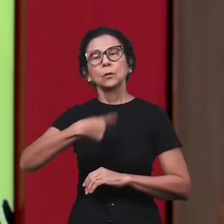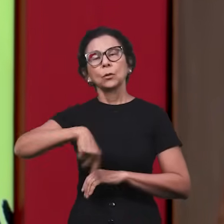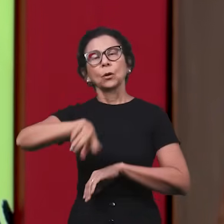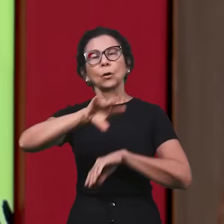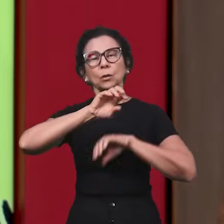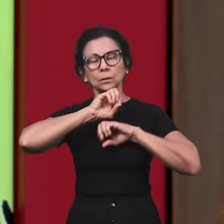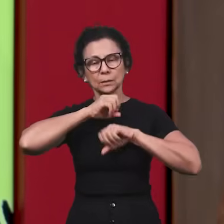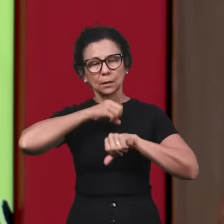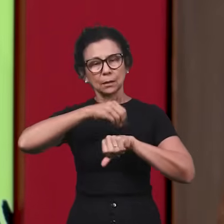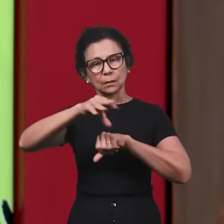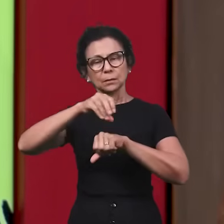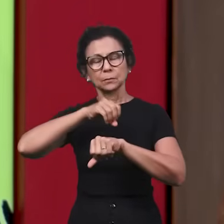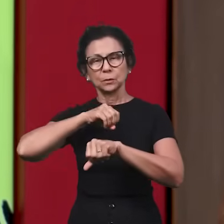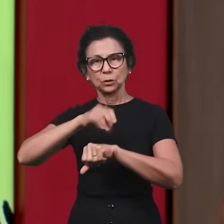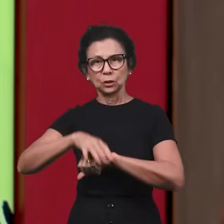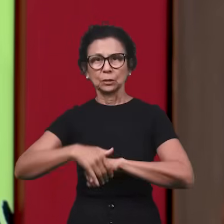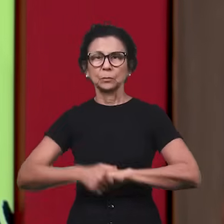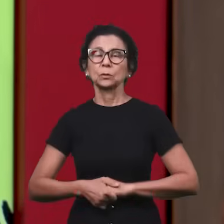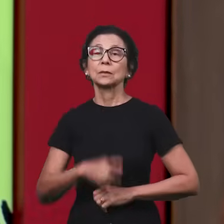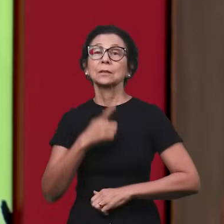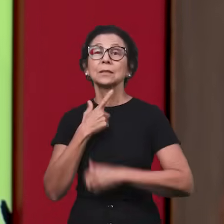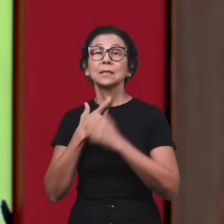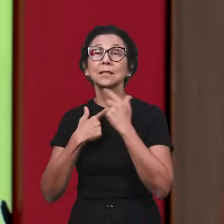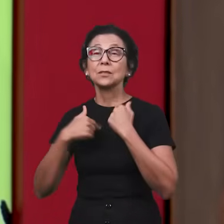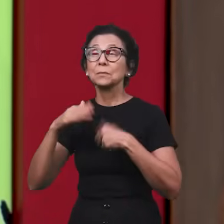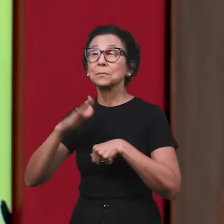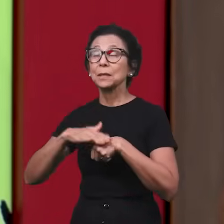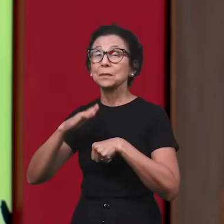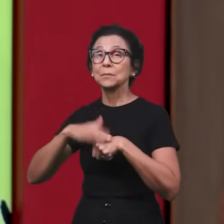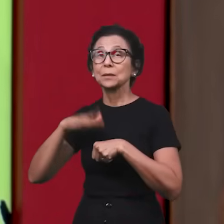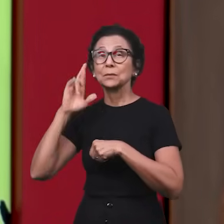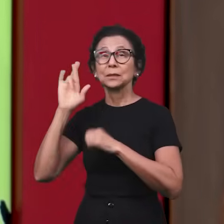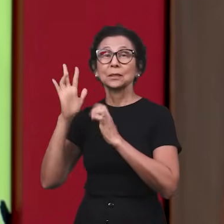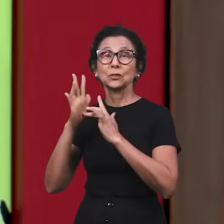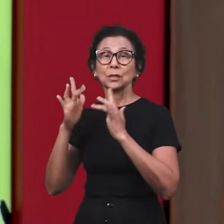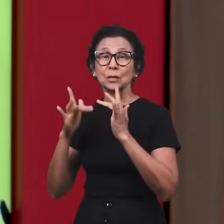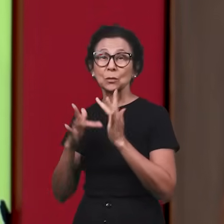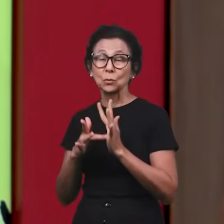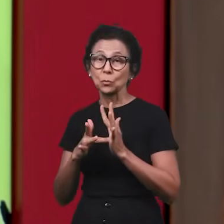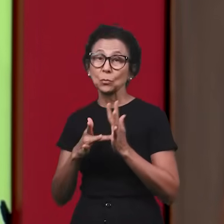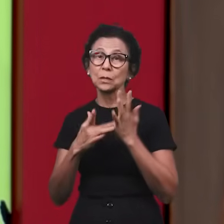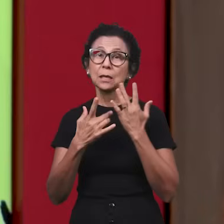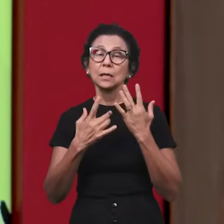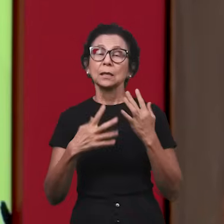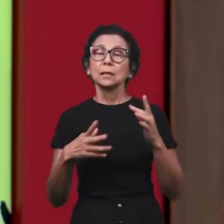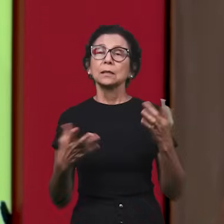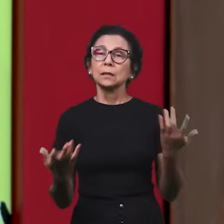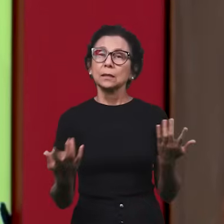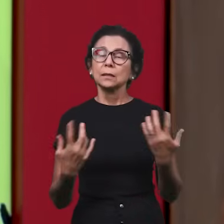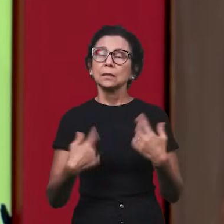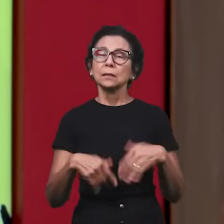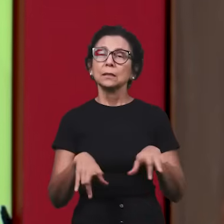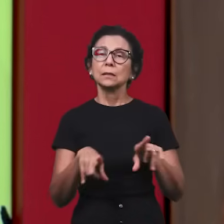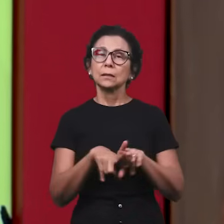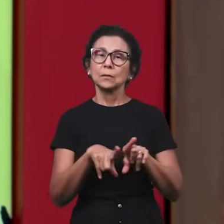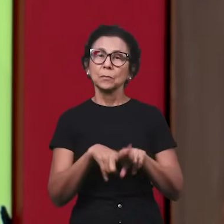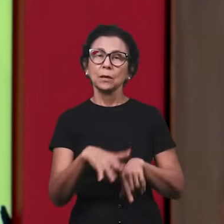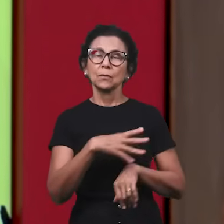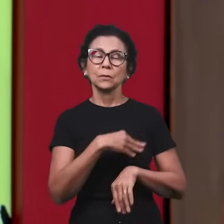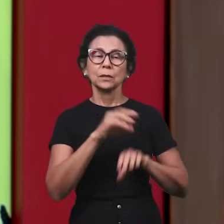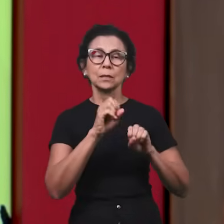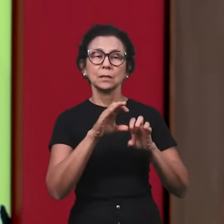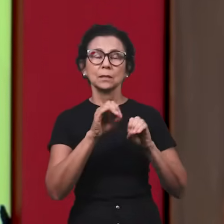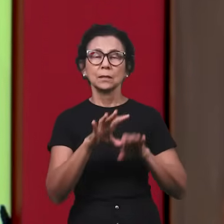Senhor, mais desejamos conhecê-lo, mais também ensinamos os nossos filhos a ter intimidade com